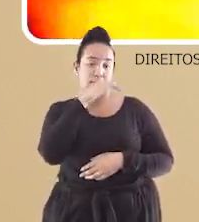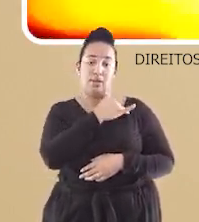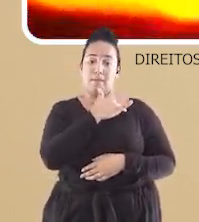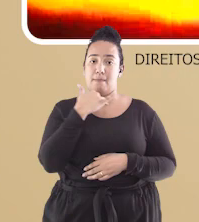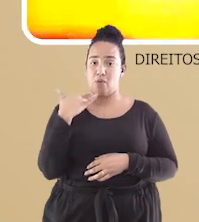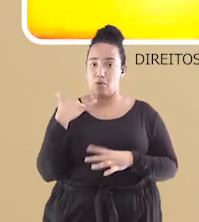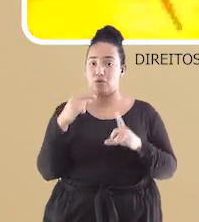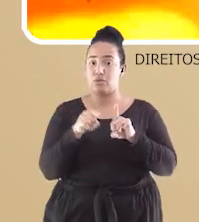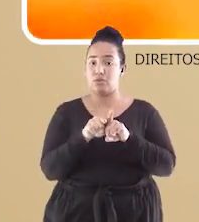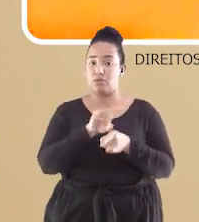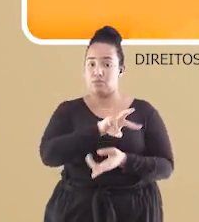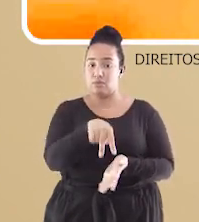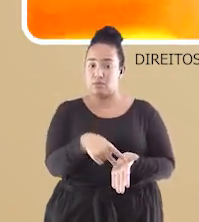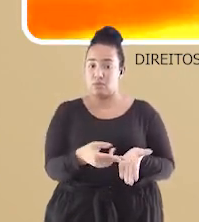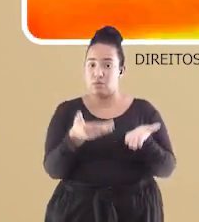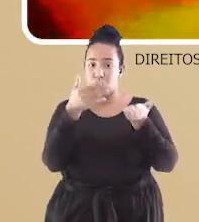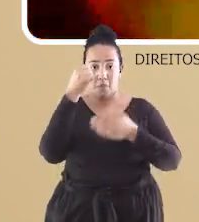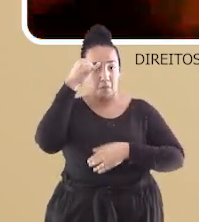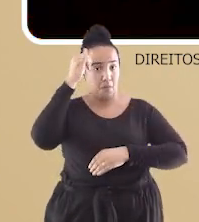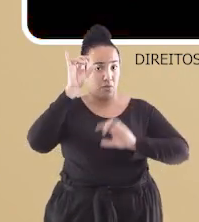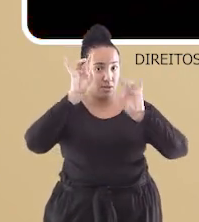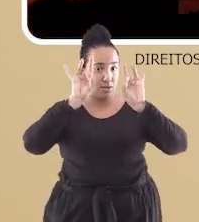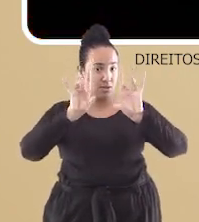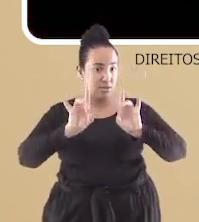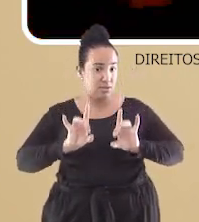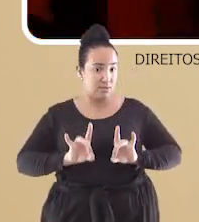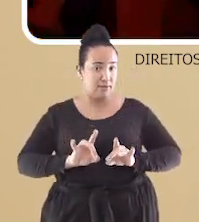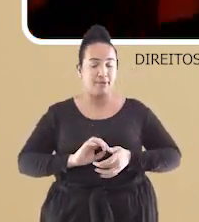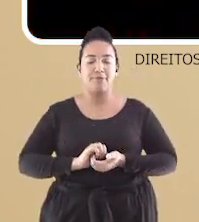ressurreição de um boi especial.